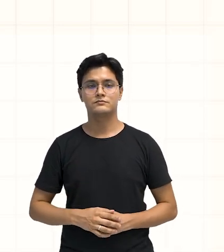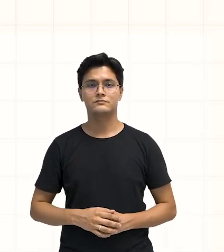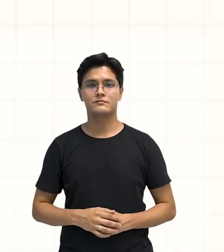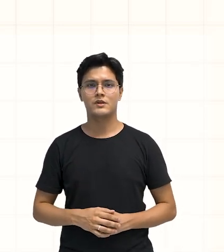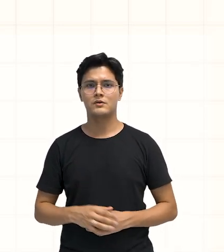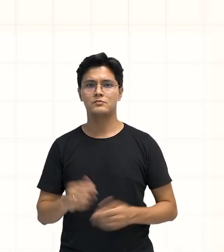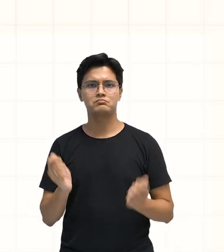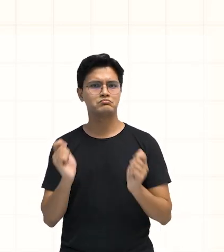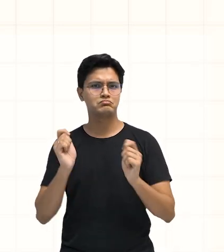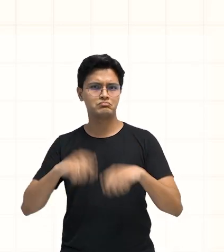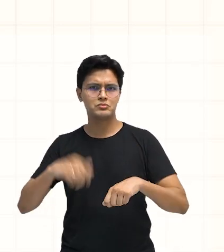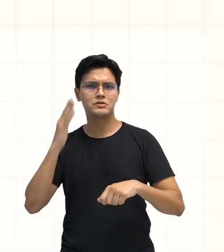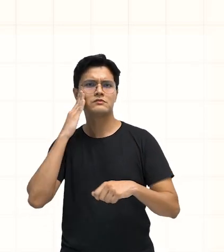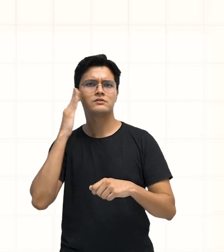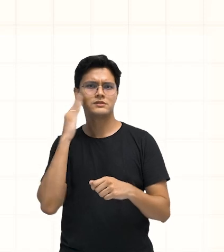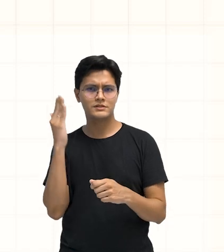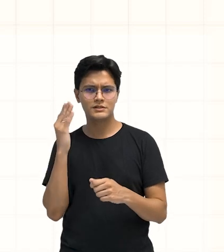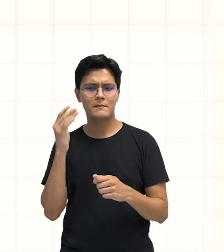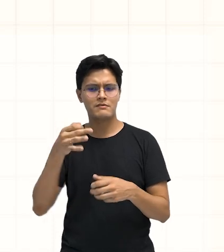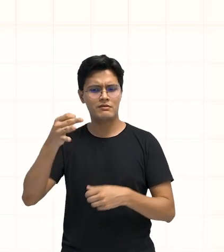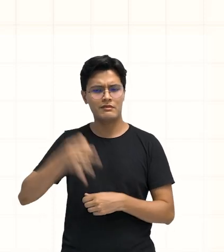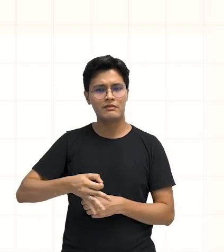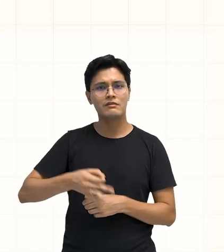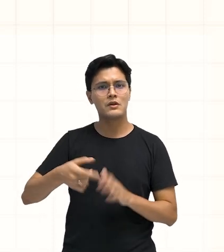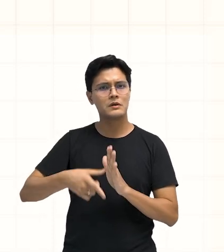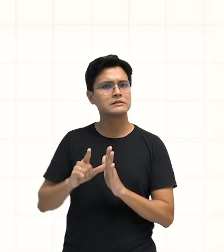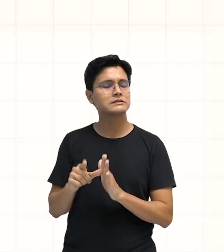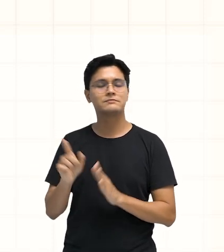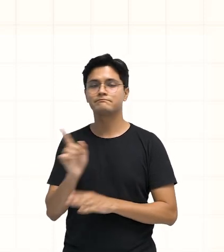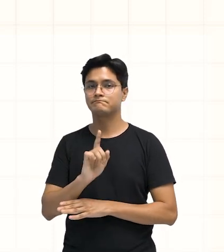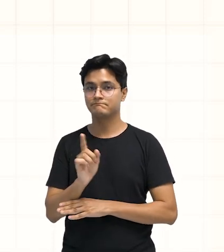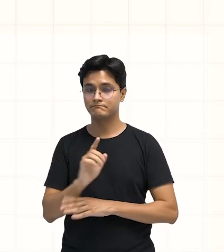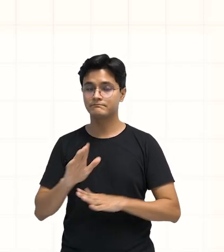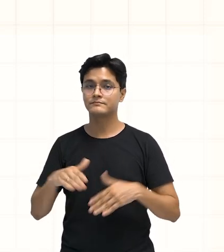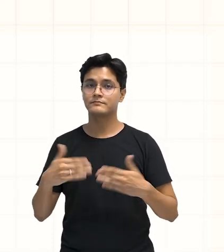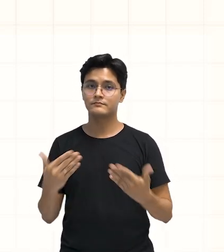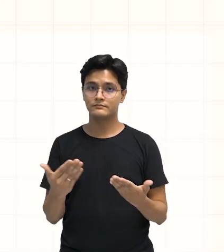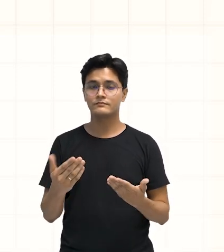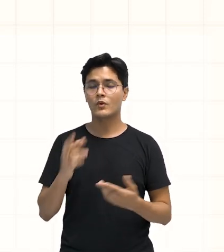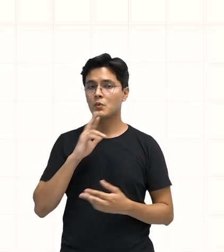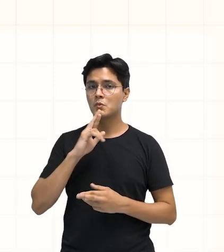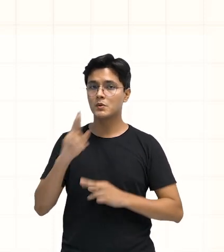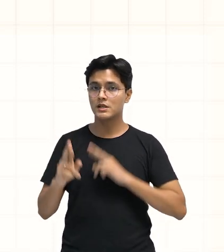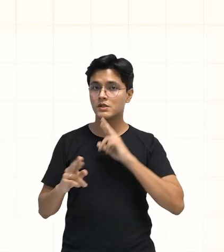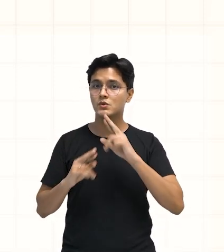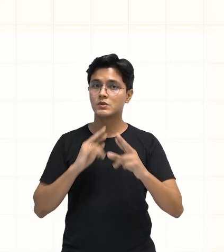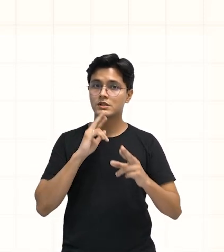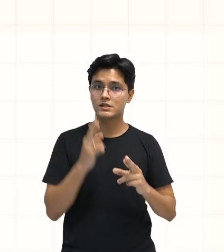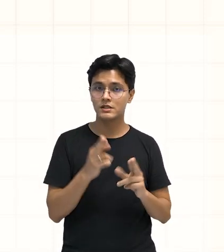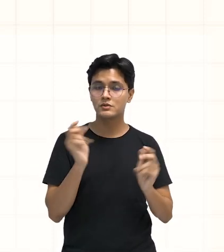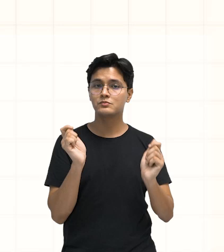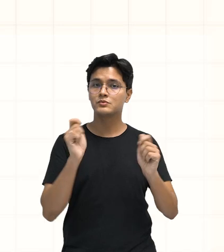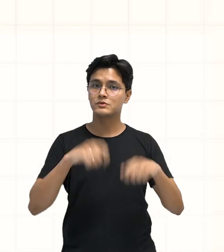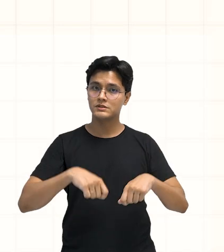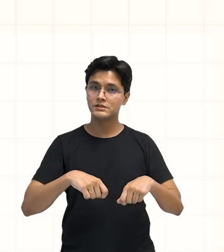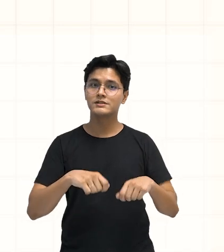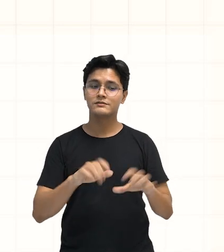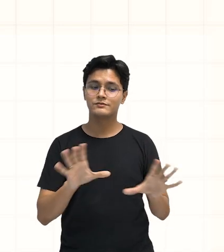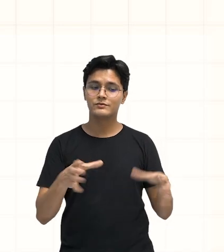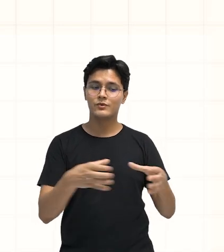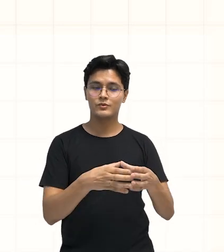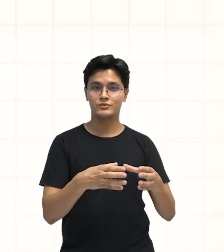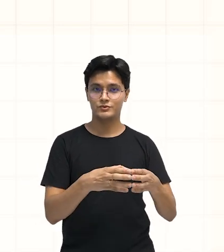imponderável, tá? Os resultados possíveis de um experimento aleatório formam um conjunto que chamamos